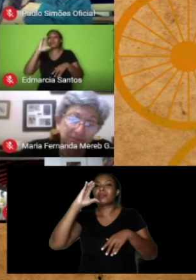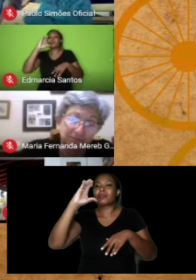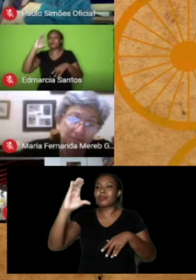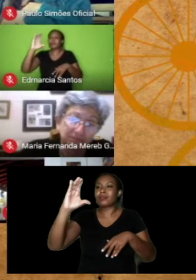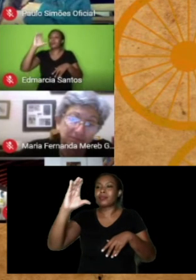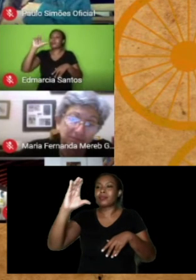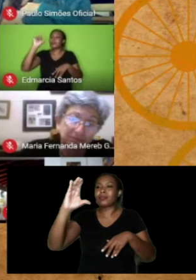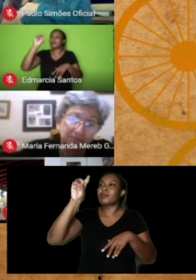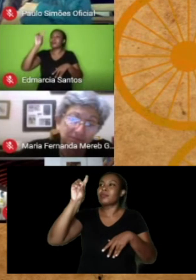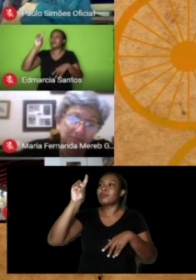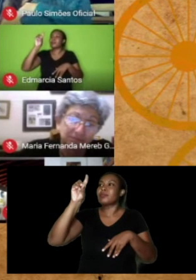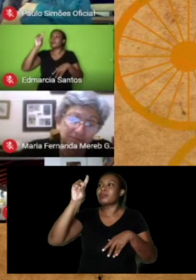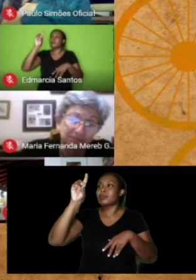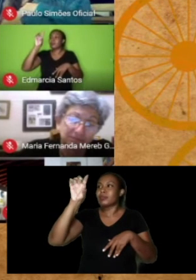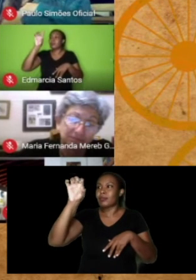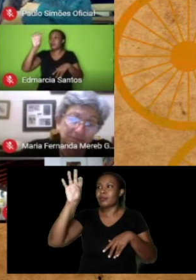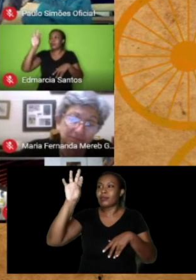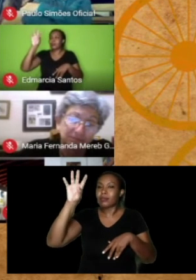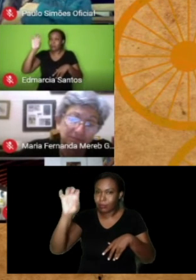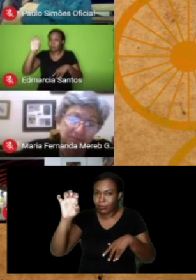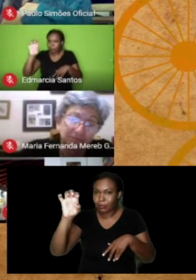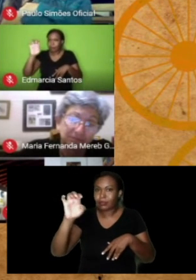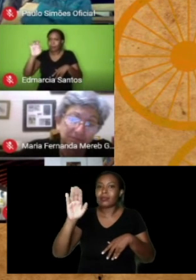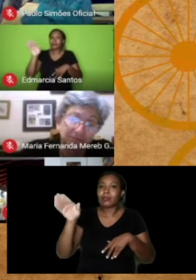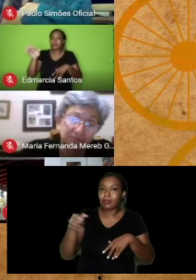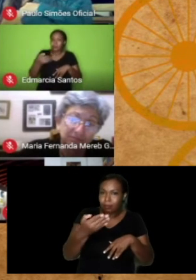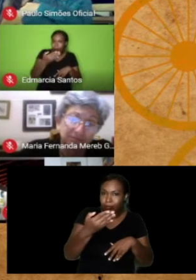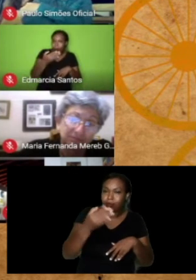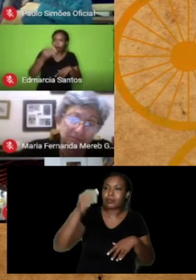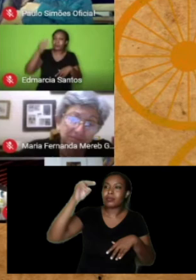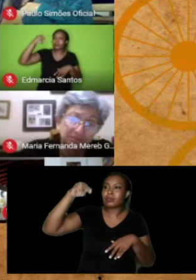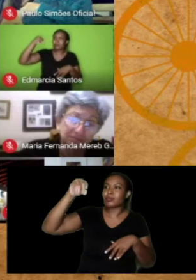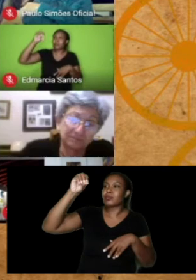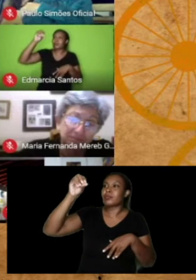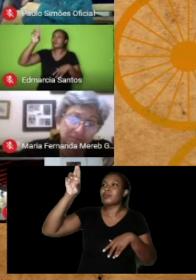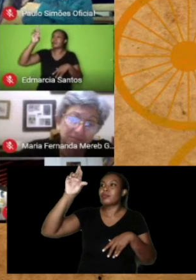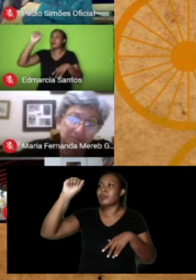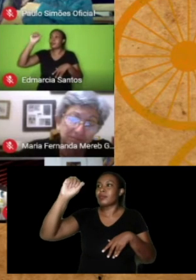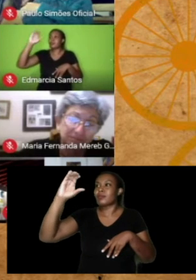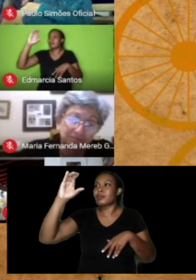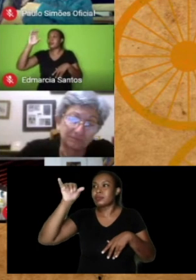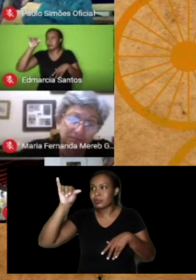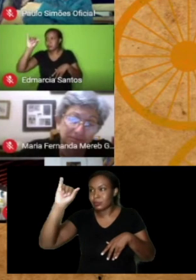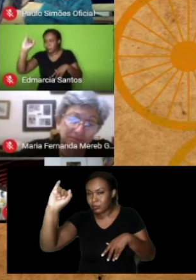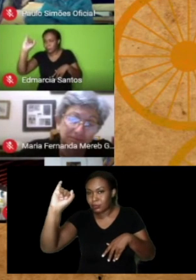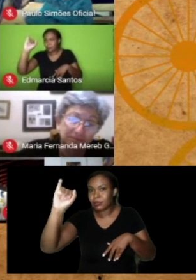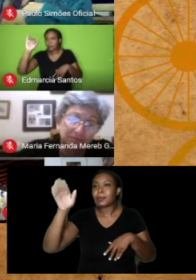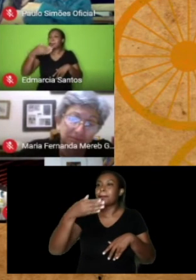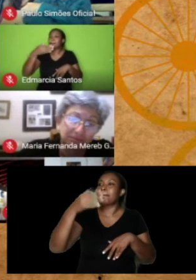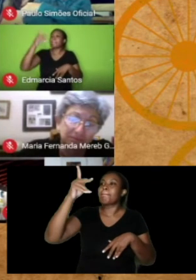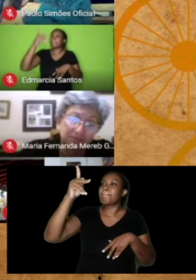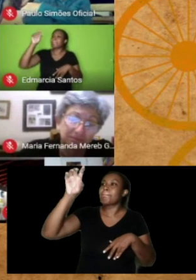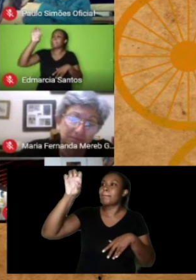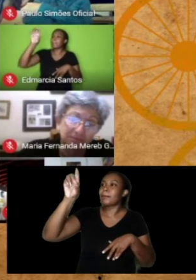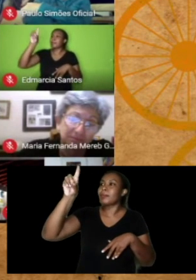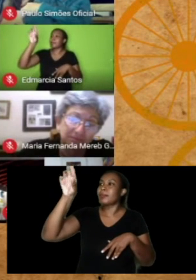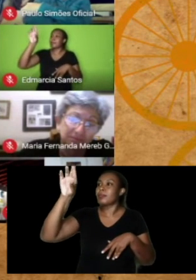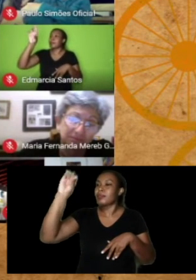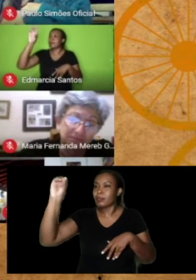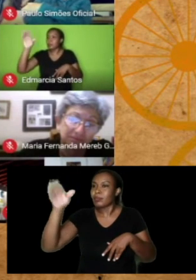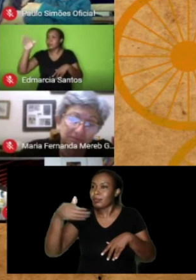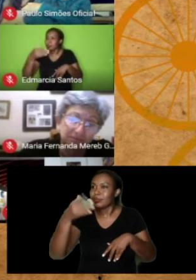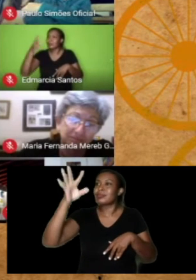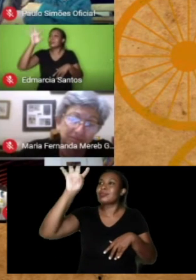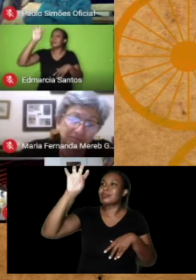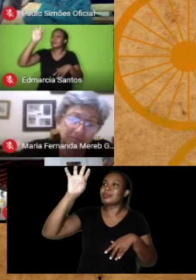Souza, Hortêncio Souza, Noracil de Melo, Pedro Getúlio e Terezinha